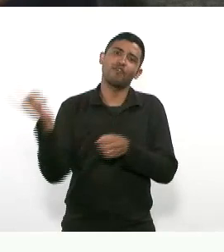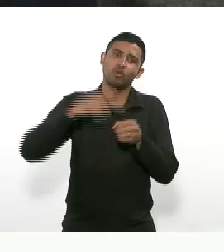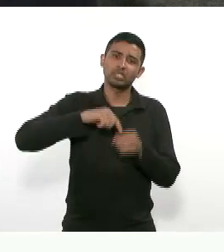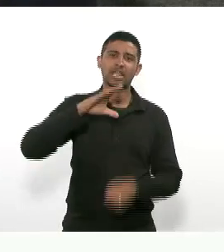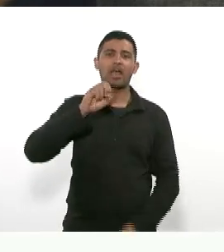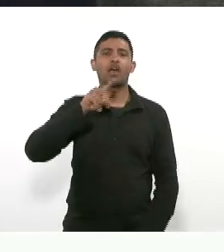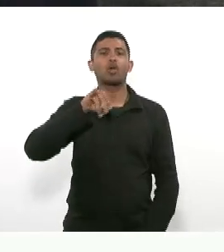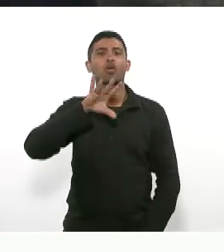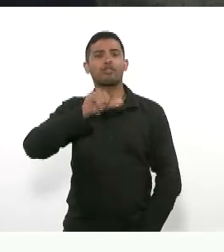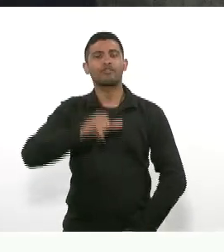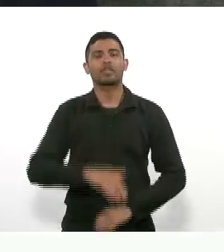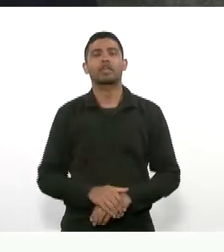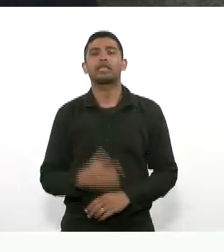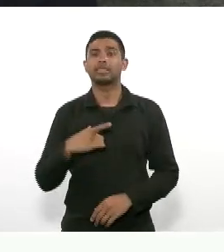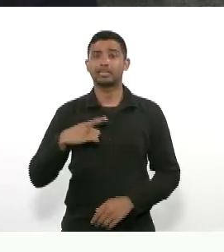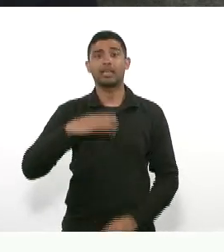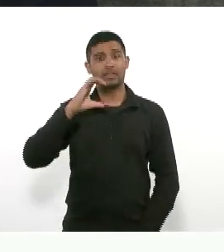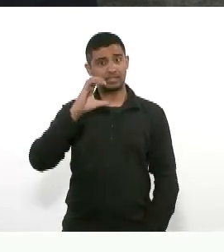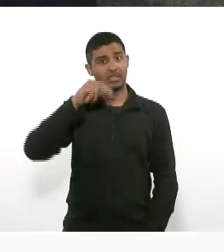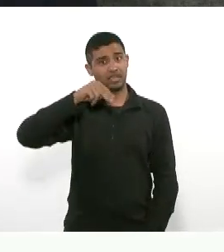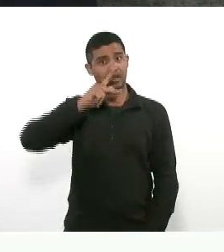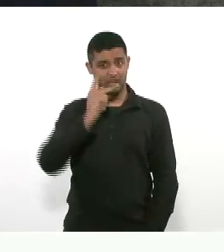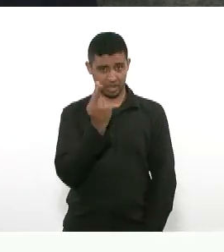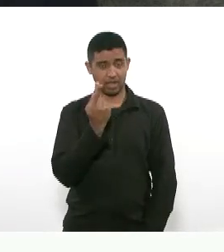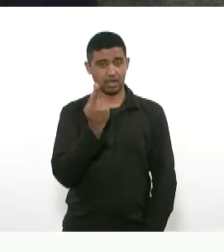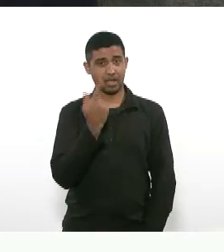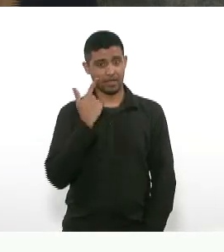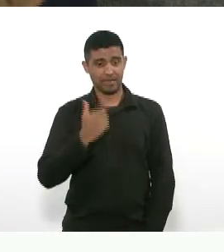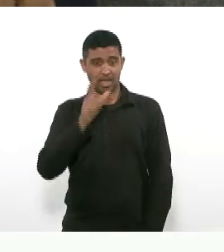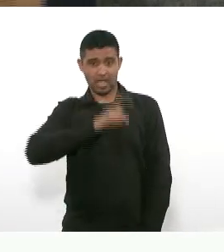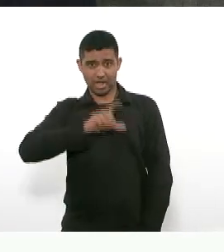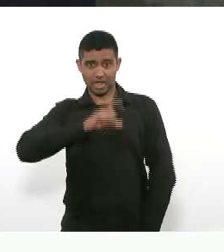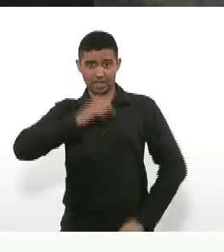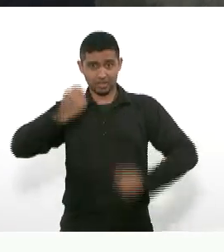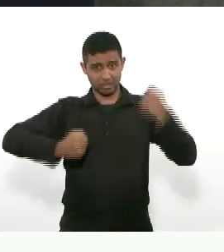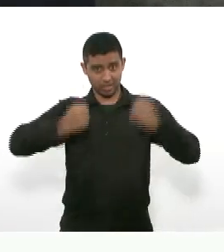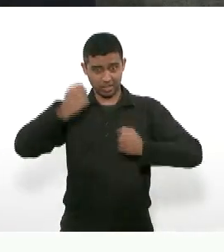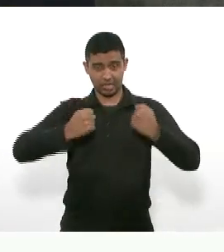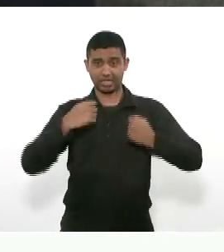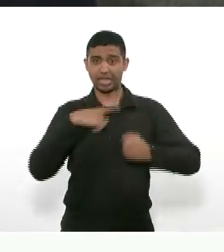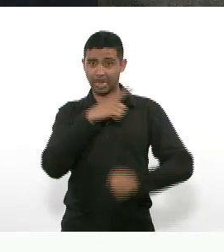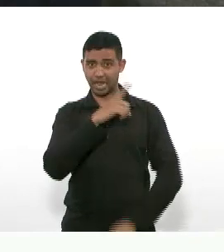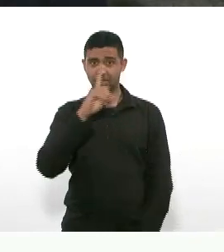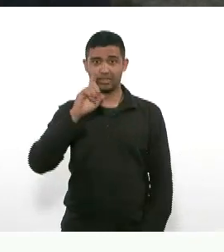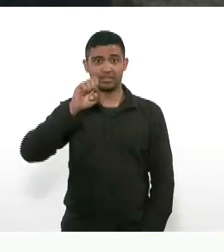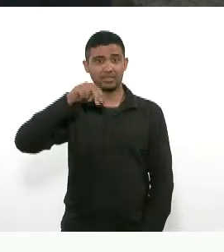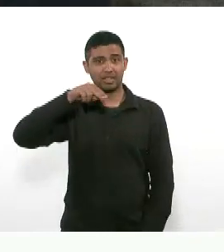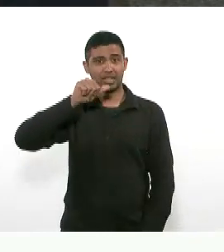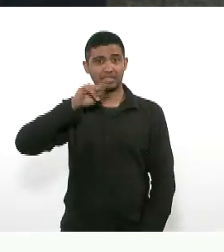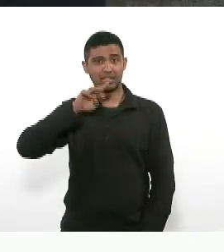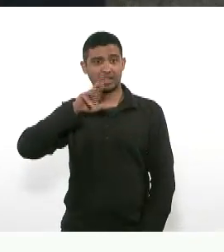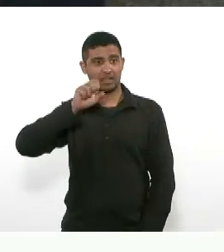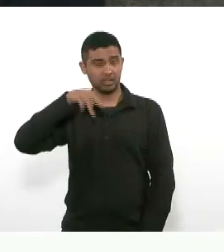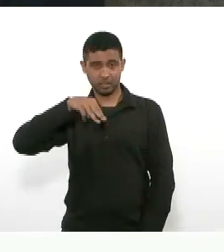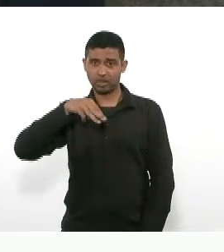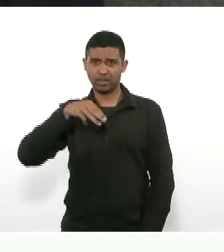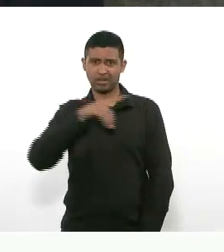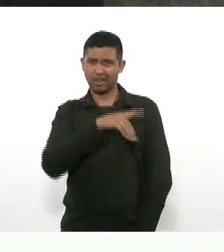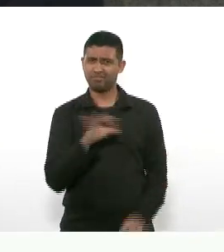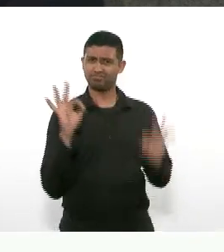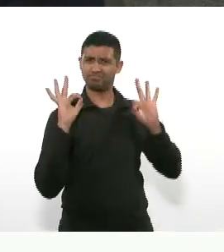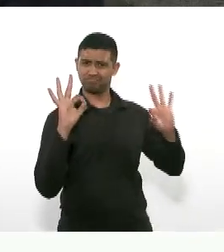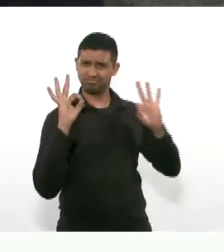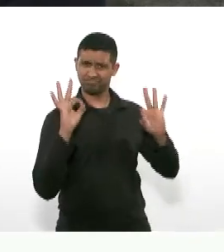nacionais. A CNH, por exemplo, a Carteira Nacional de Habilitação, está no DENATRAN, é uma base nacional fantástica